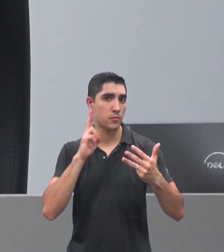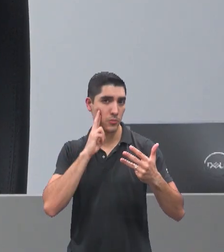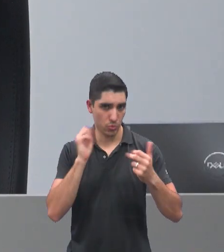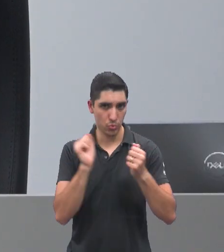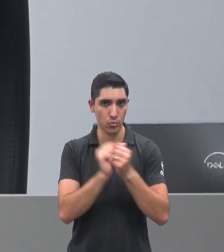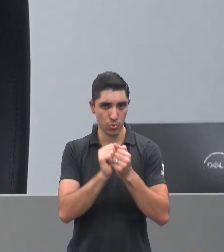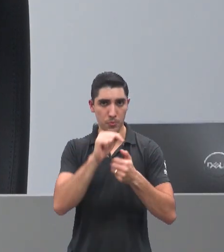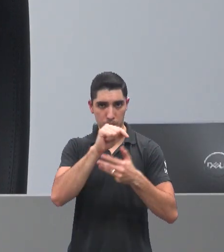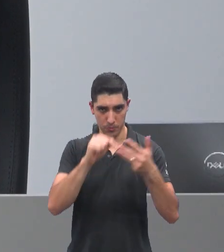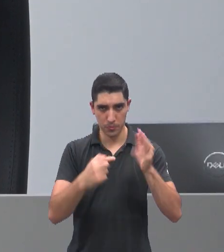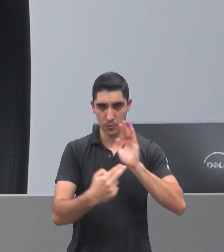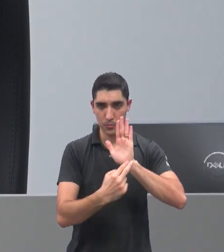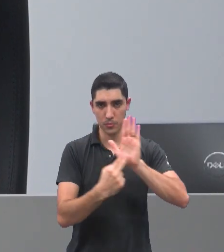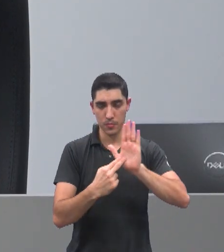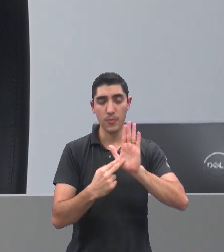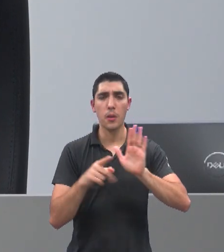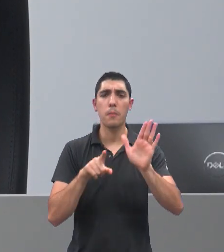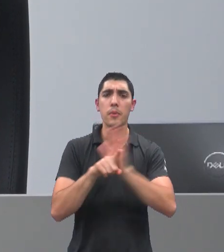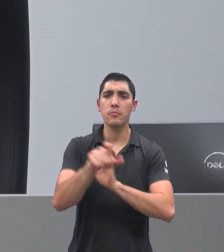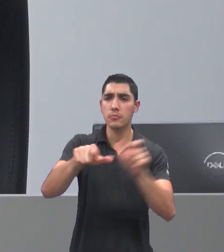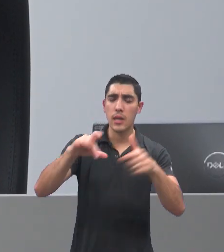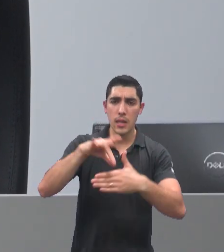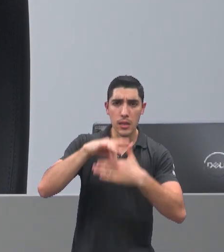Verifico a liderança se deseja caminhar o voto.